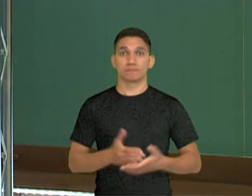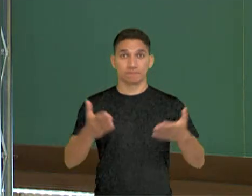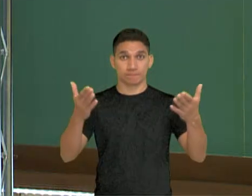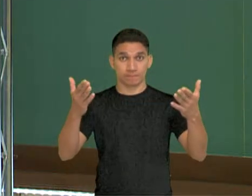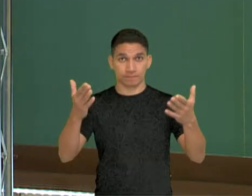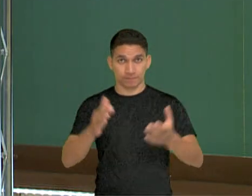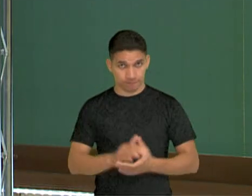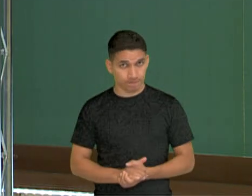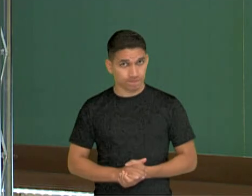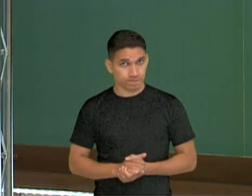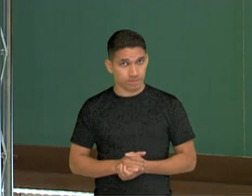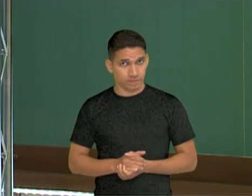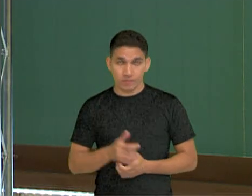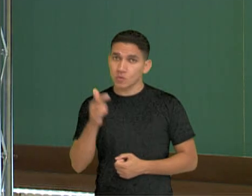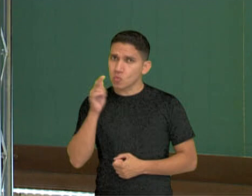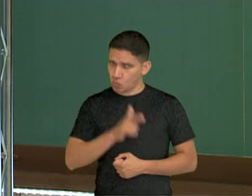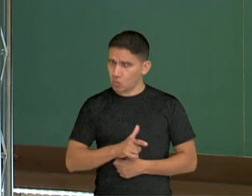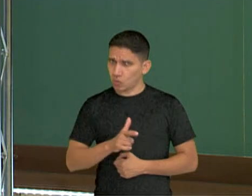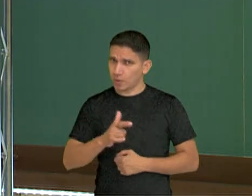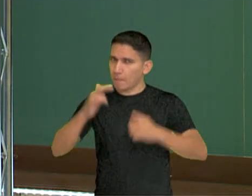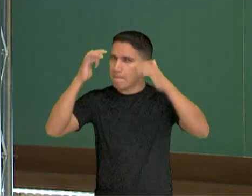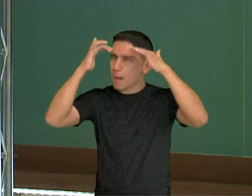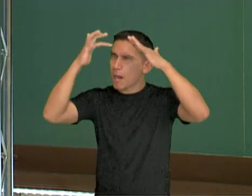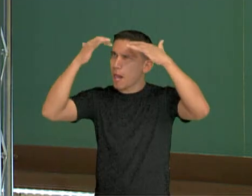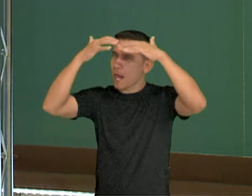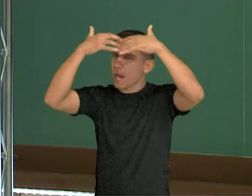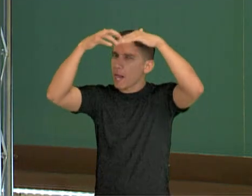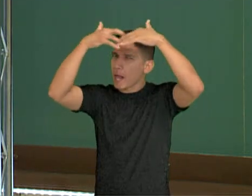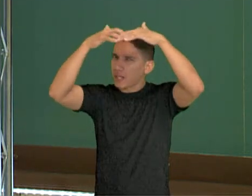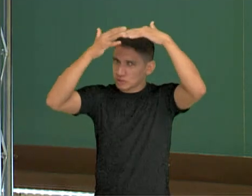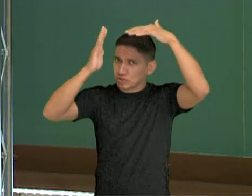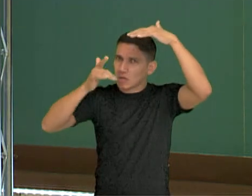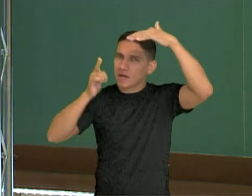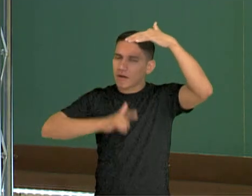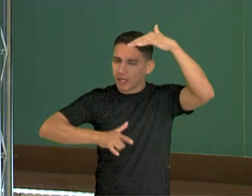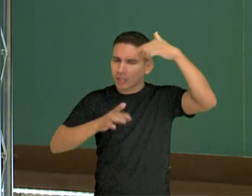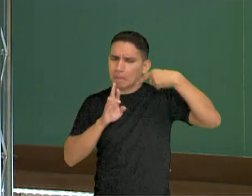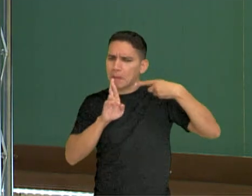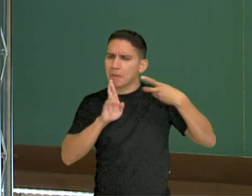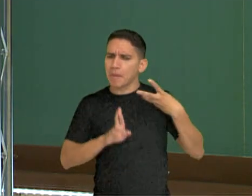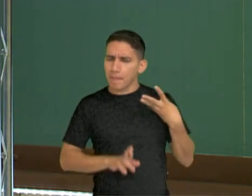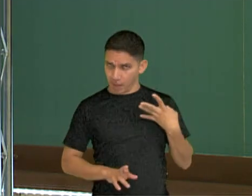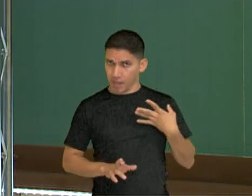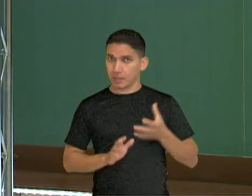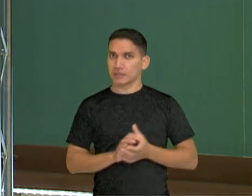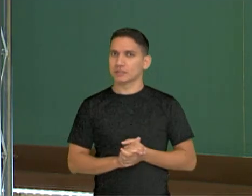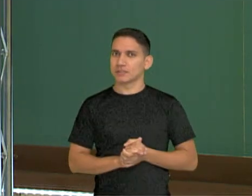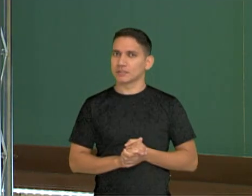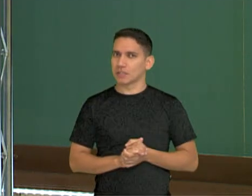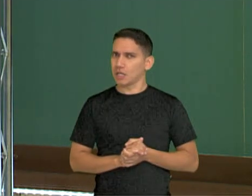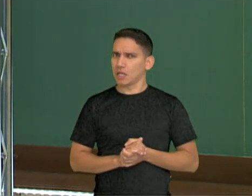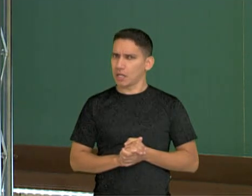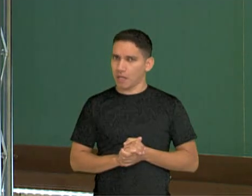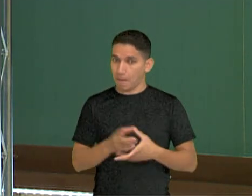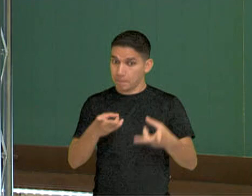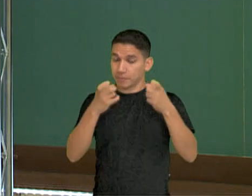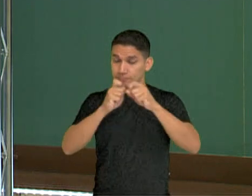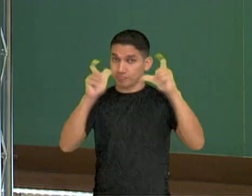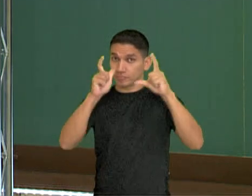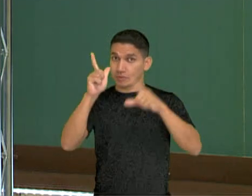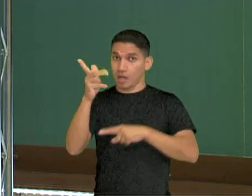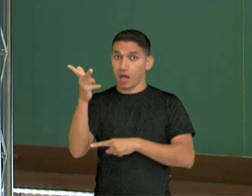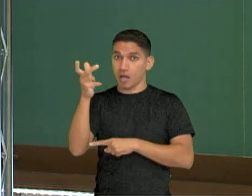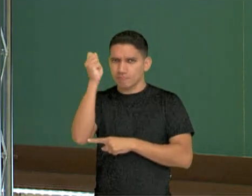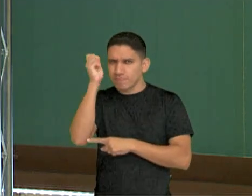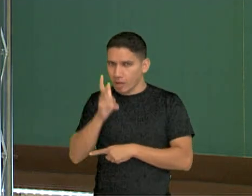E aí, meus queridos? Usaram a massa 600 do seu cérebro, cara? Conseguiram pensar bem essa questão? Não caíram nas pegadinhas? A